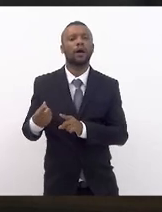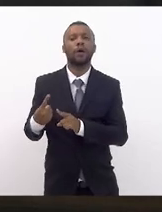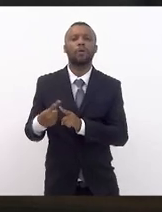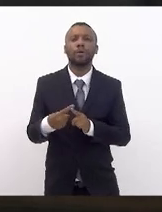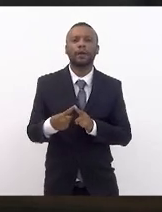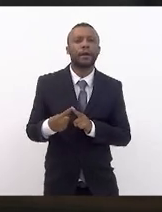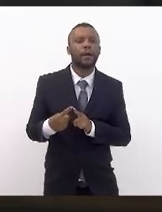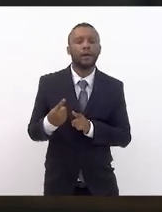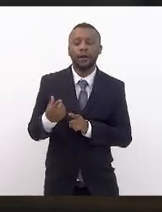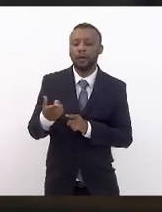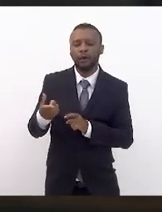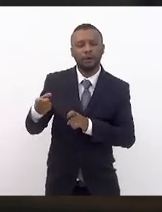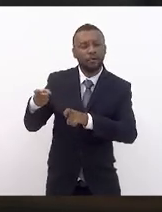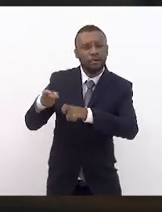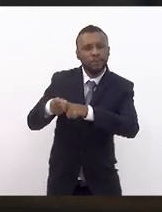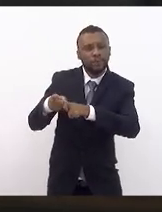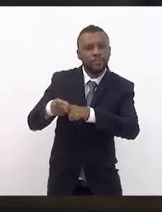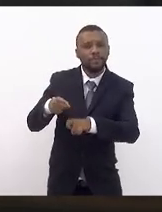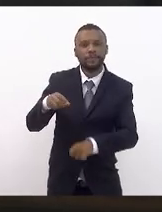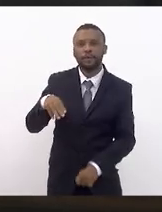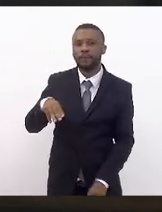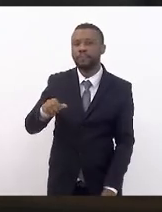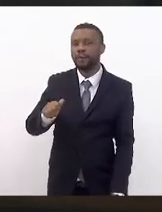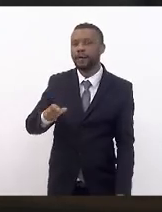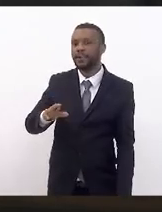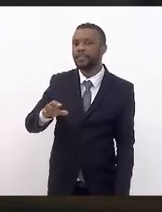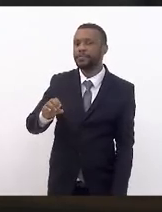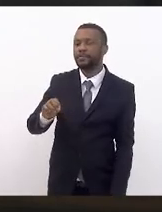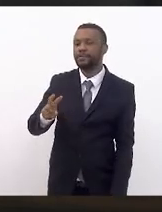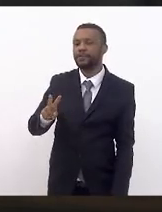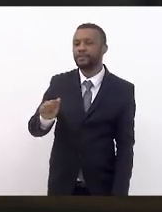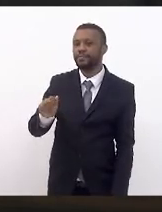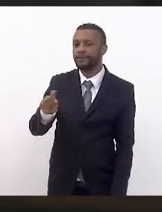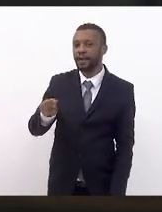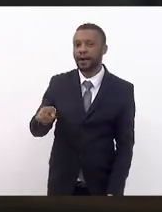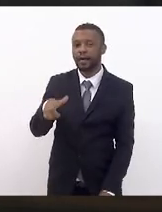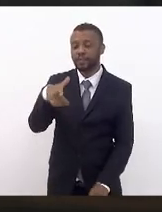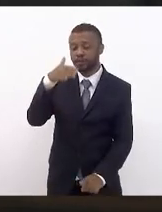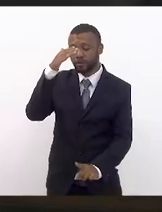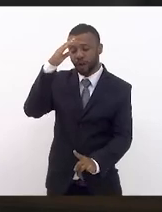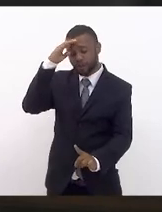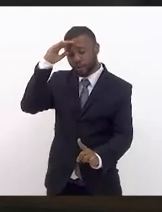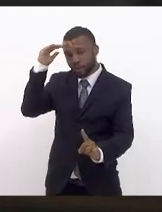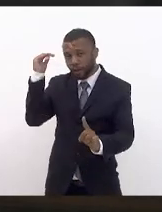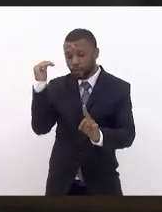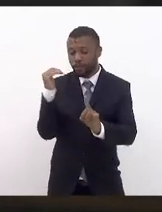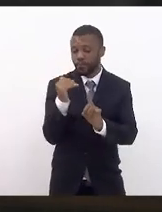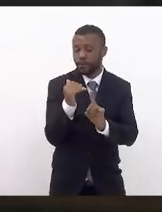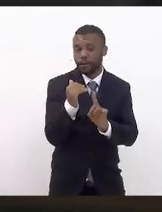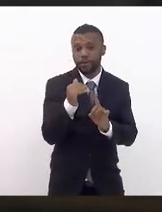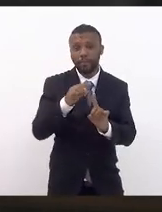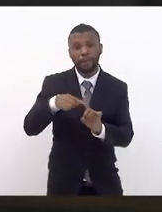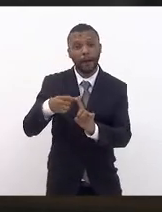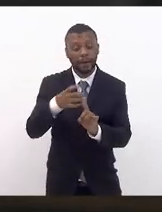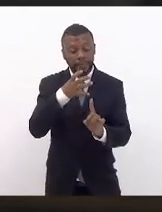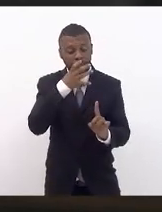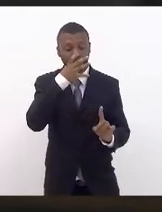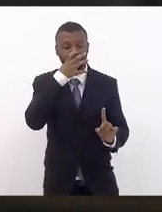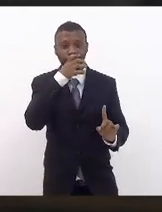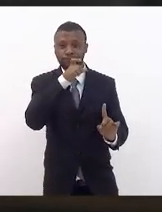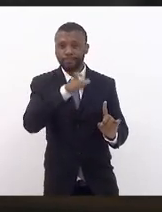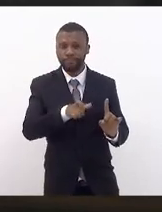Dr. Mário Vaz tem todo o nosso respeito e admiração, não só pelo